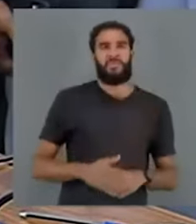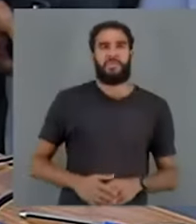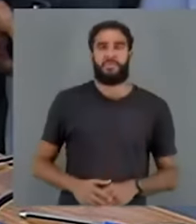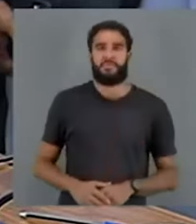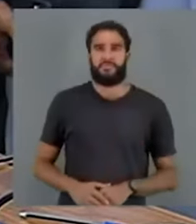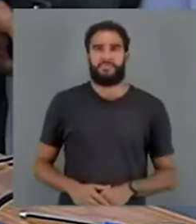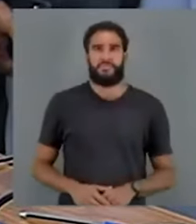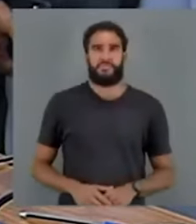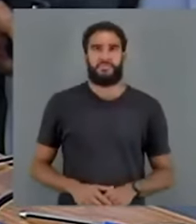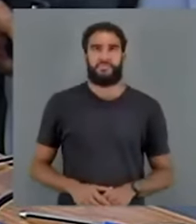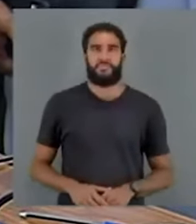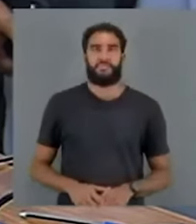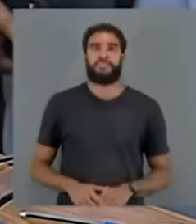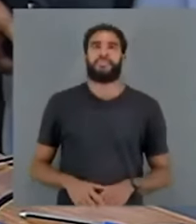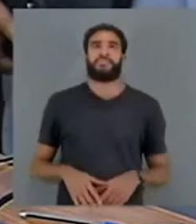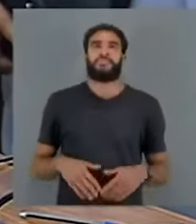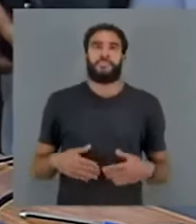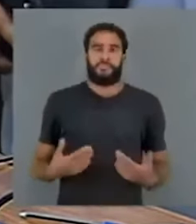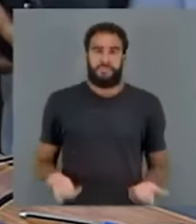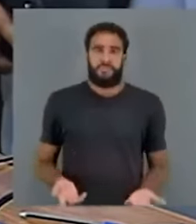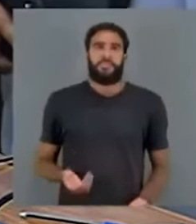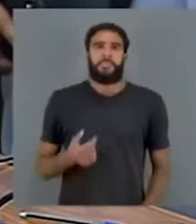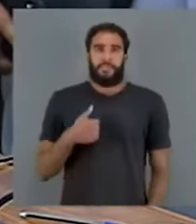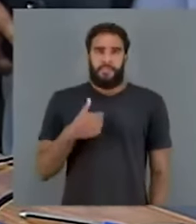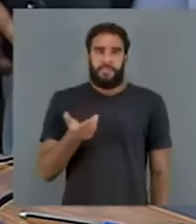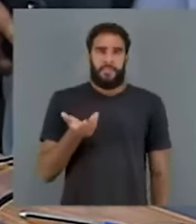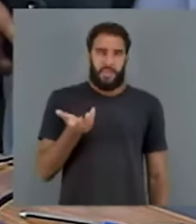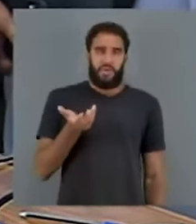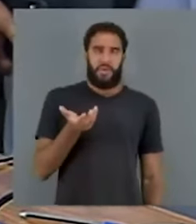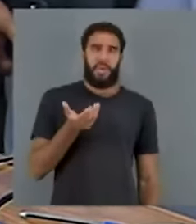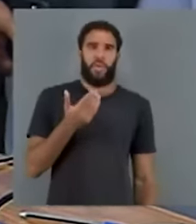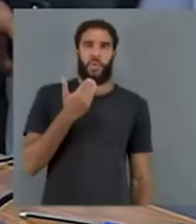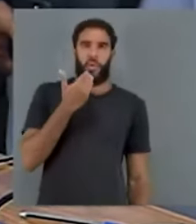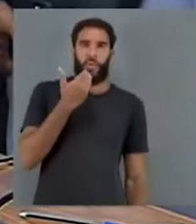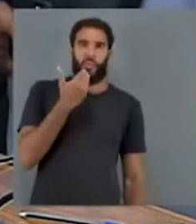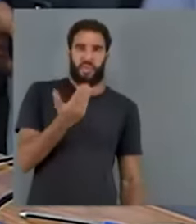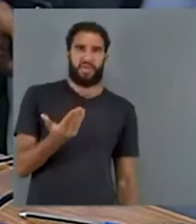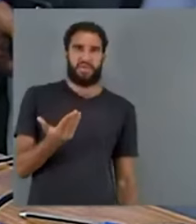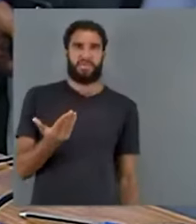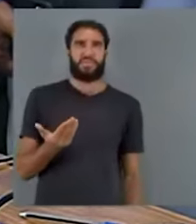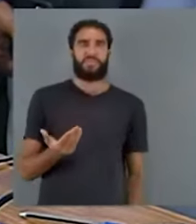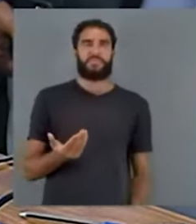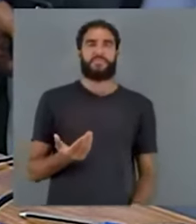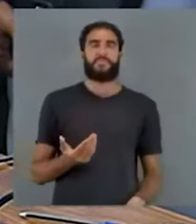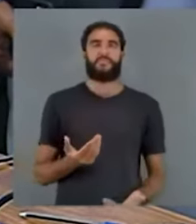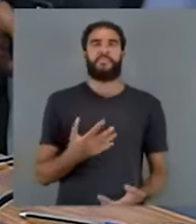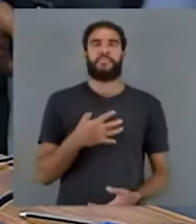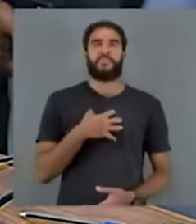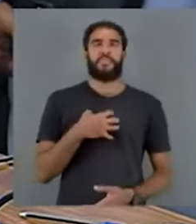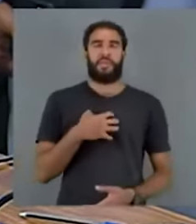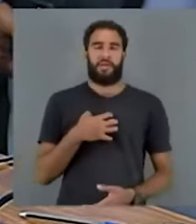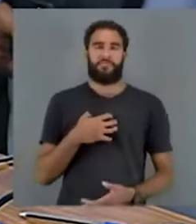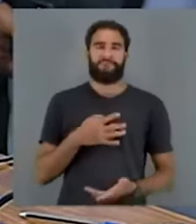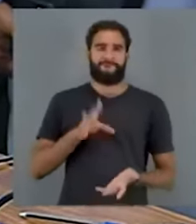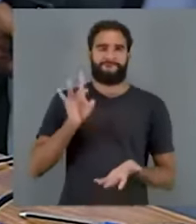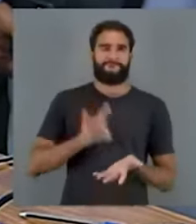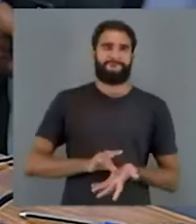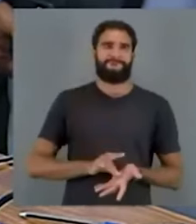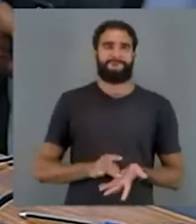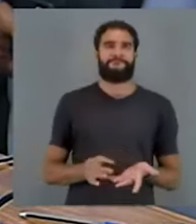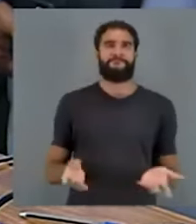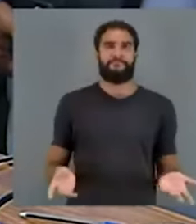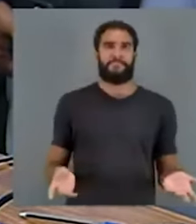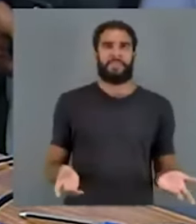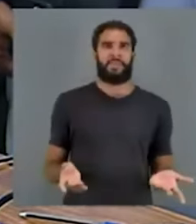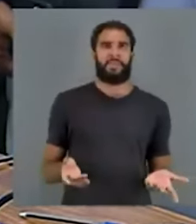então eu quero aqui fazer esse pedido eu me sinto contemplado nos